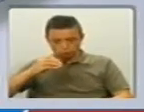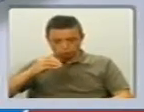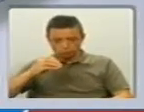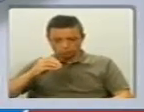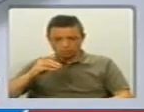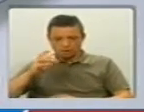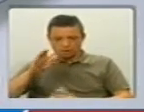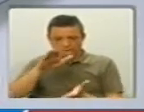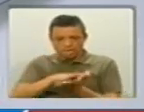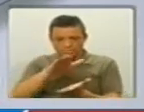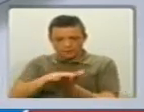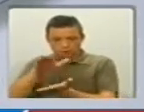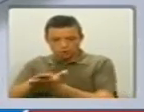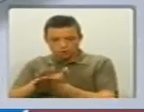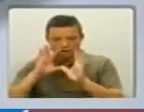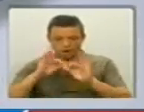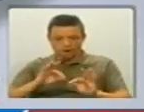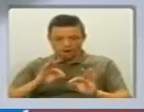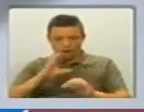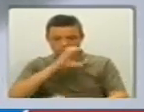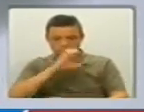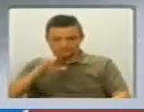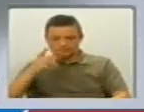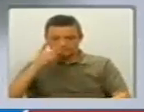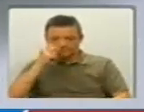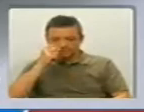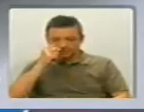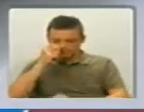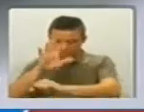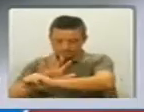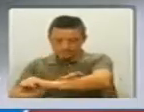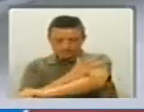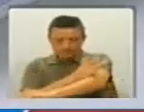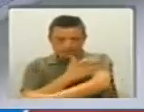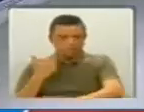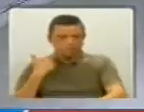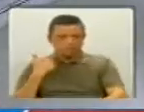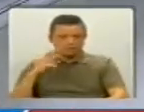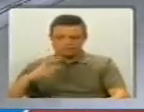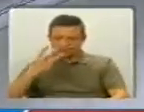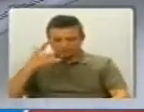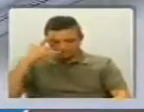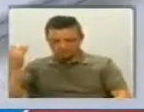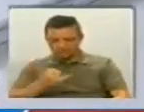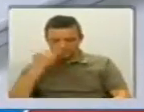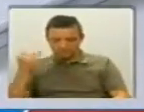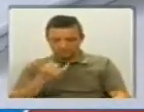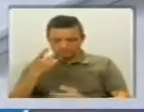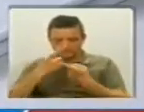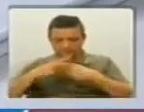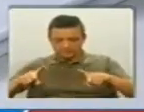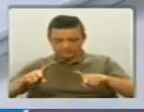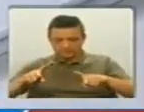Gouveia, com ilustração de Nuno Gouveia, Ciência para Meninos em Poemas Pequeninos. Portanto, 3 sugestões completamente diferentes, para